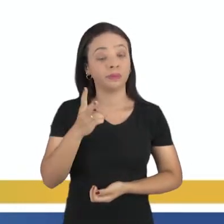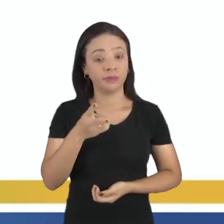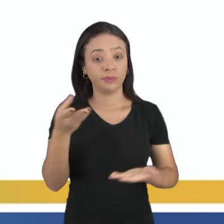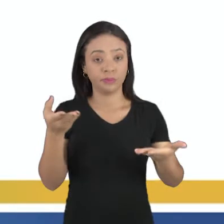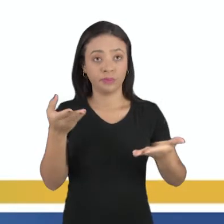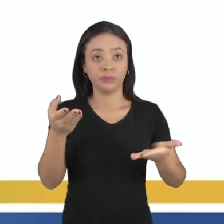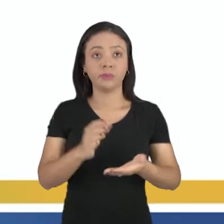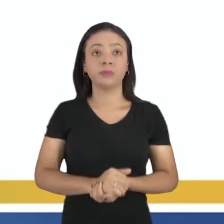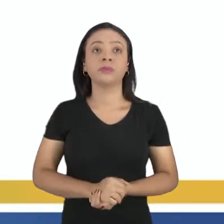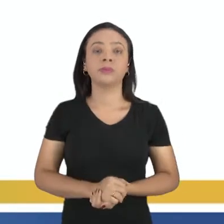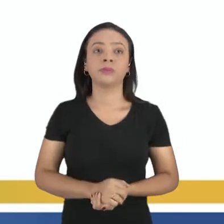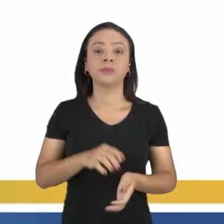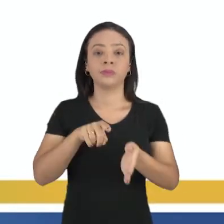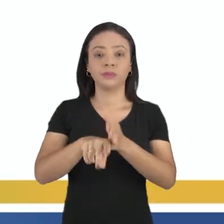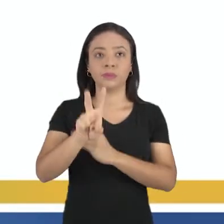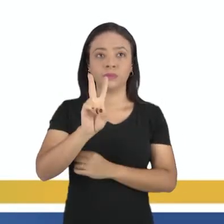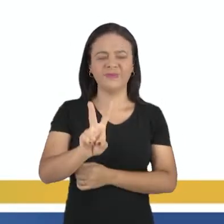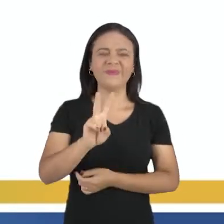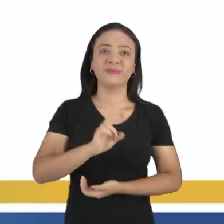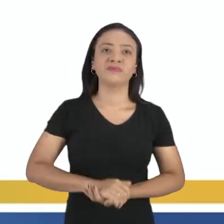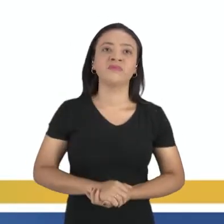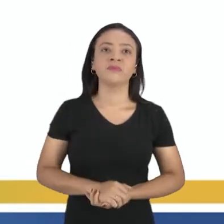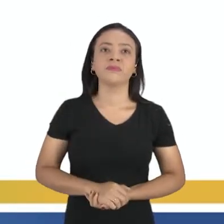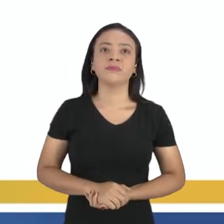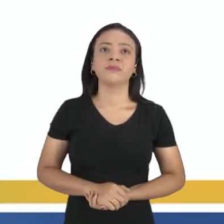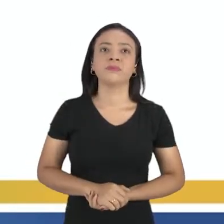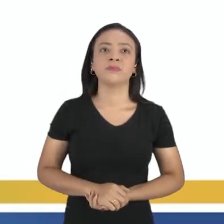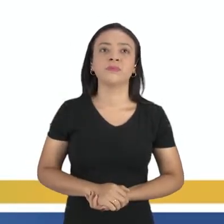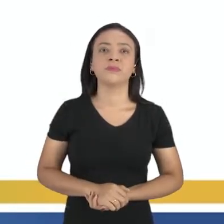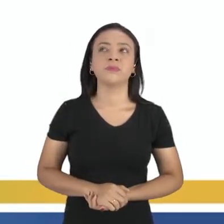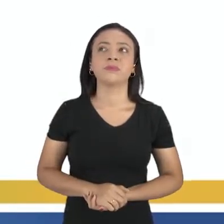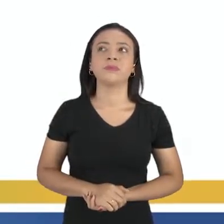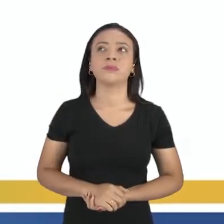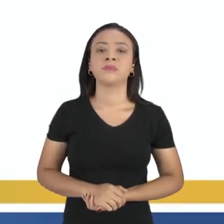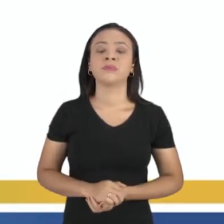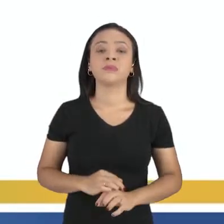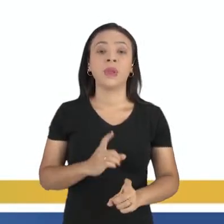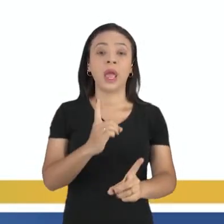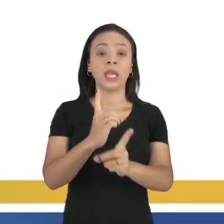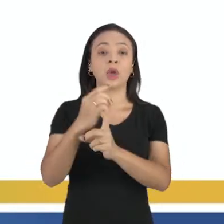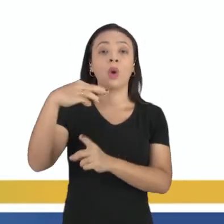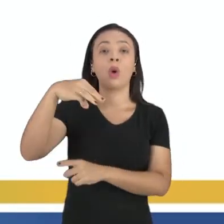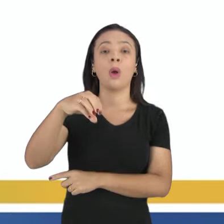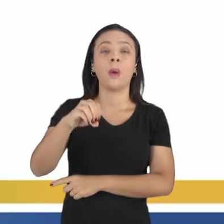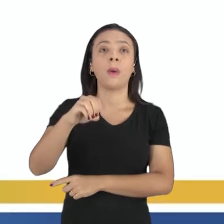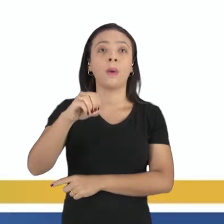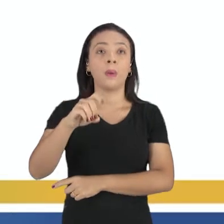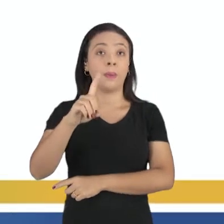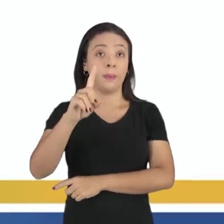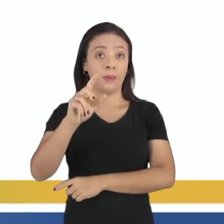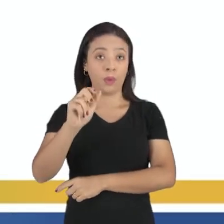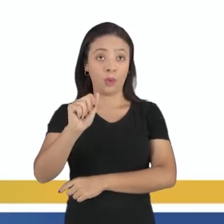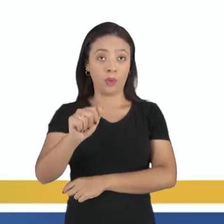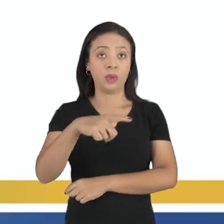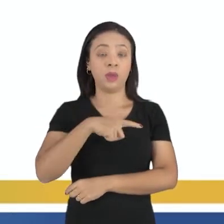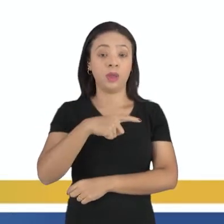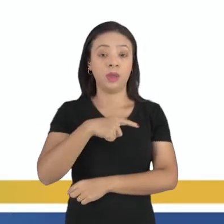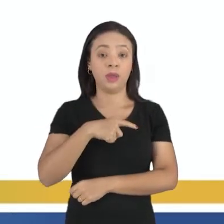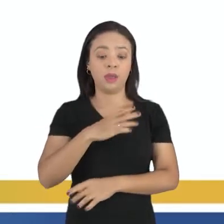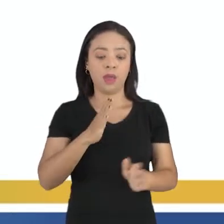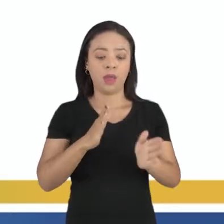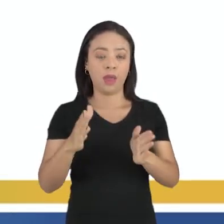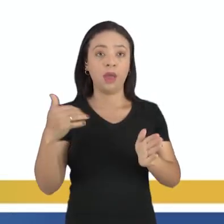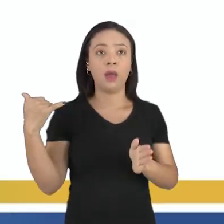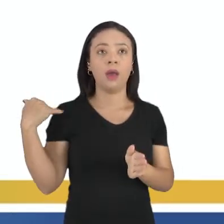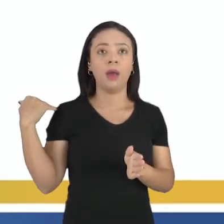Continuando o nosso exercício, né? Vamos agora para o exercício de número 2. Ele diz o seguinte: determine a moda